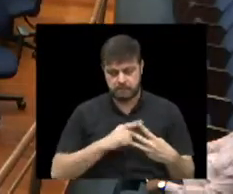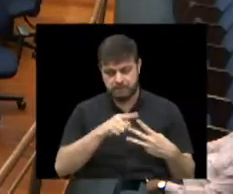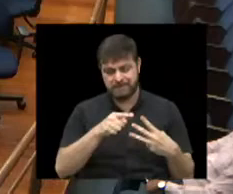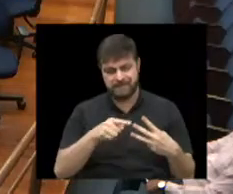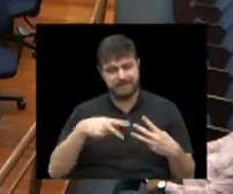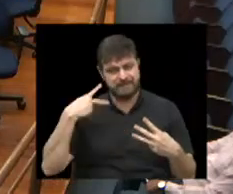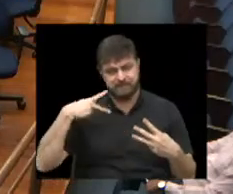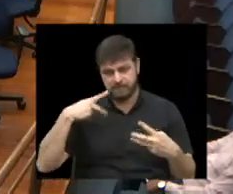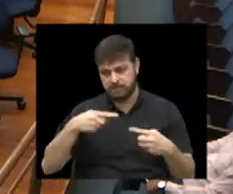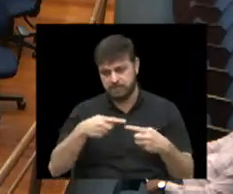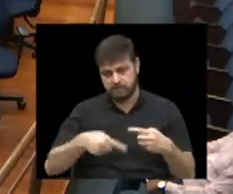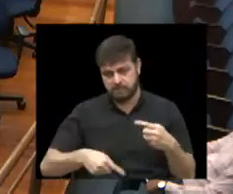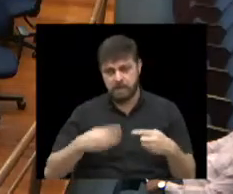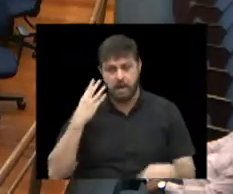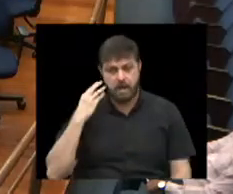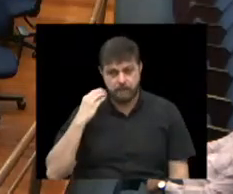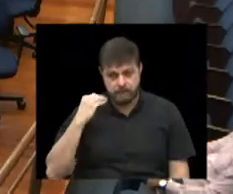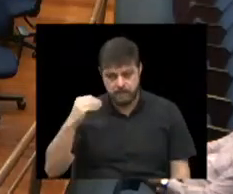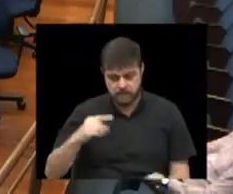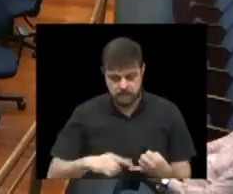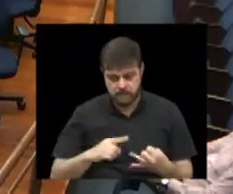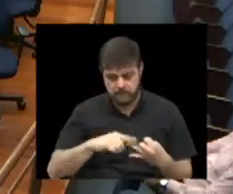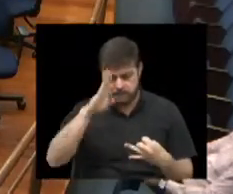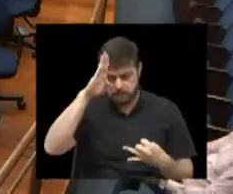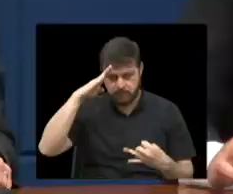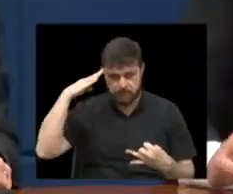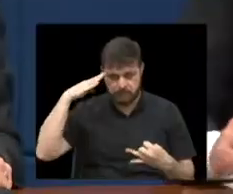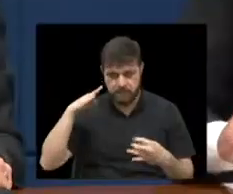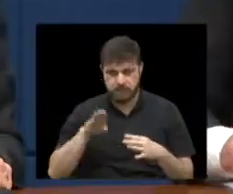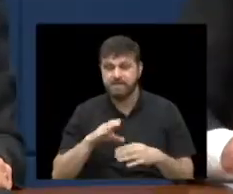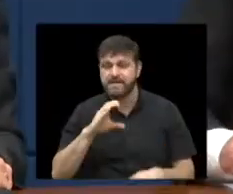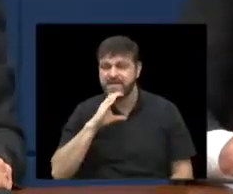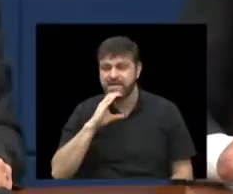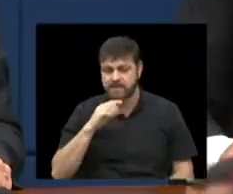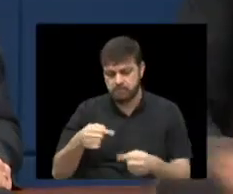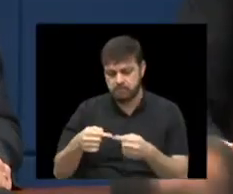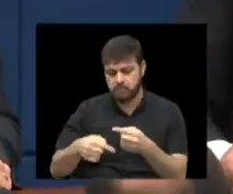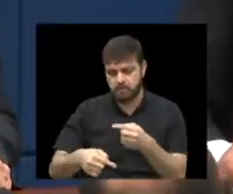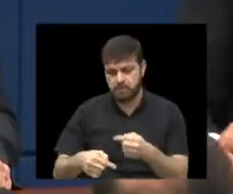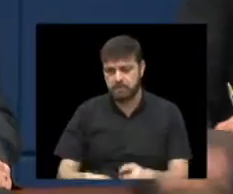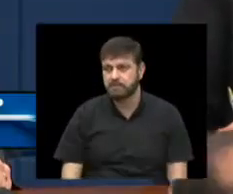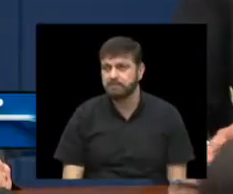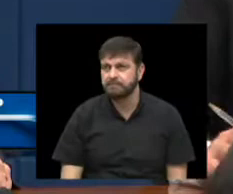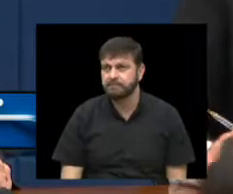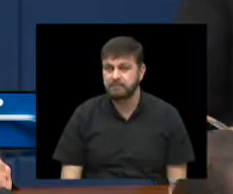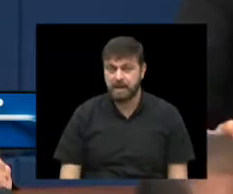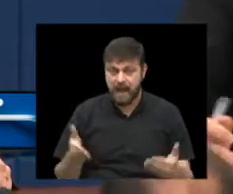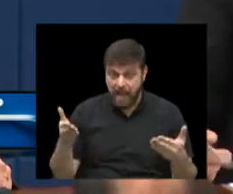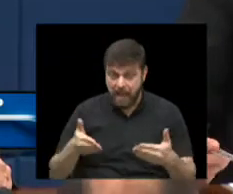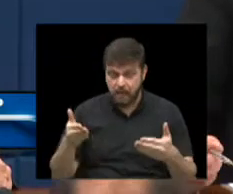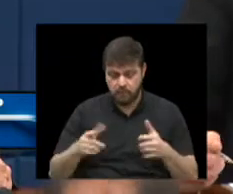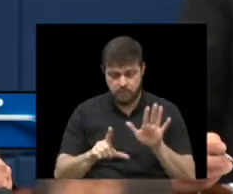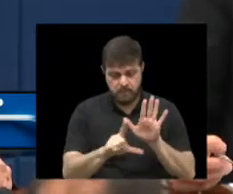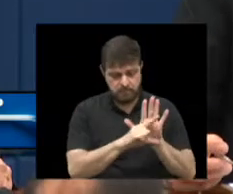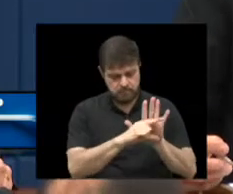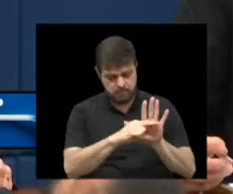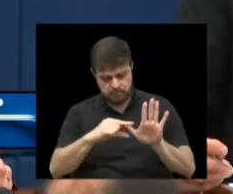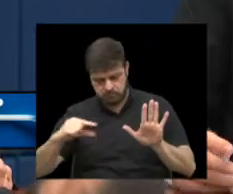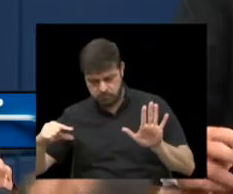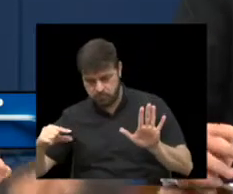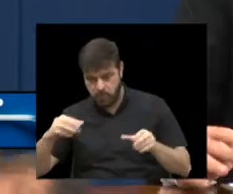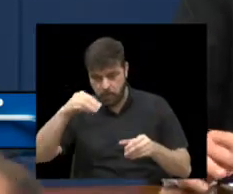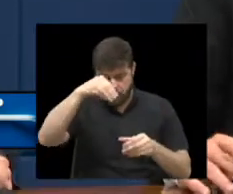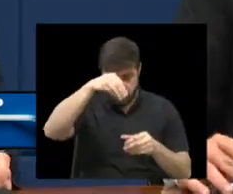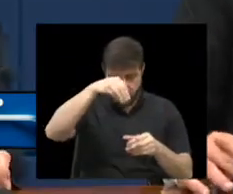votos contrários, vereadora Mariana, vereador Petorim, vereador Carlão. Em votação, a emenda.